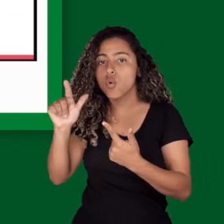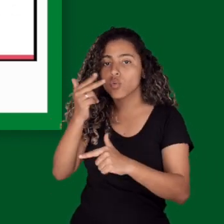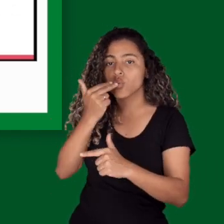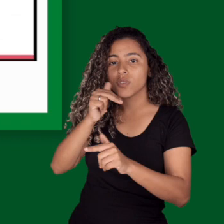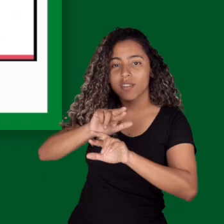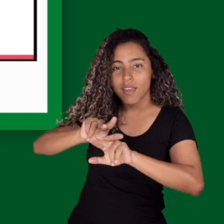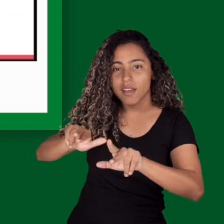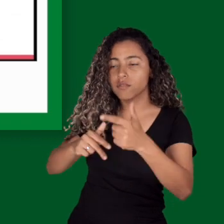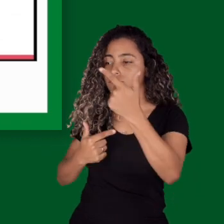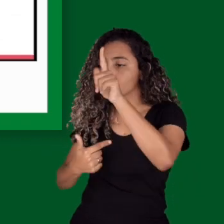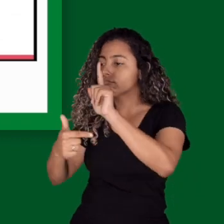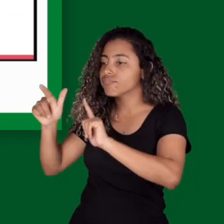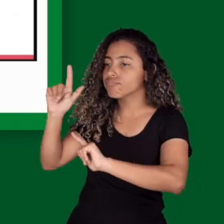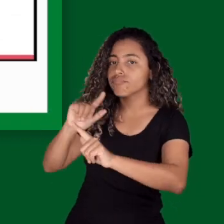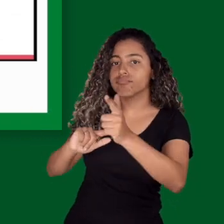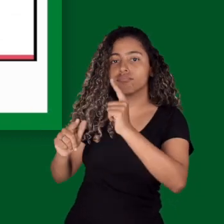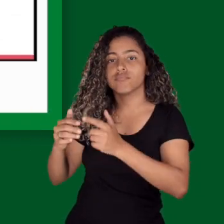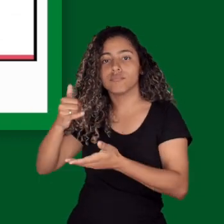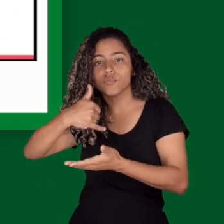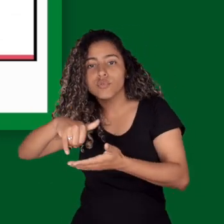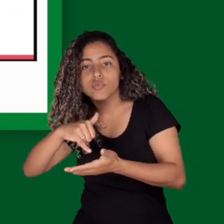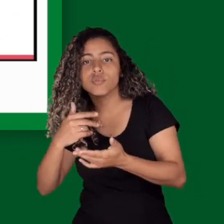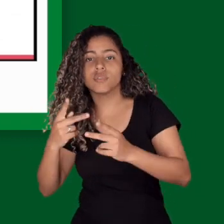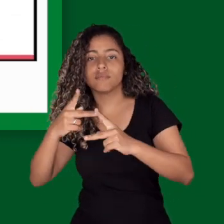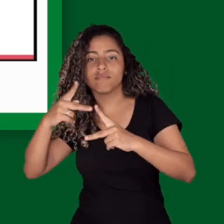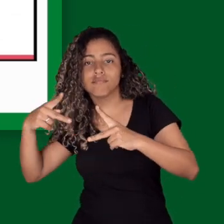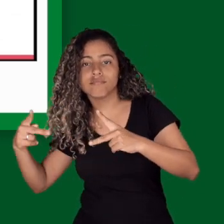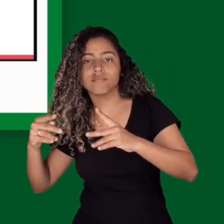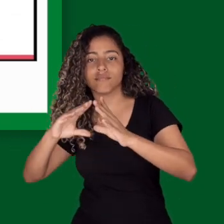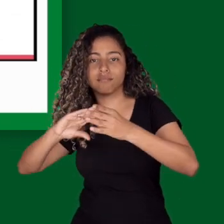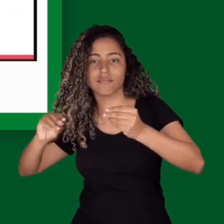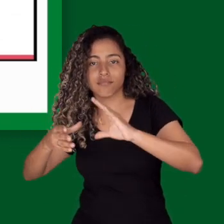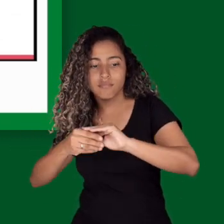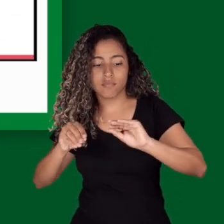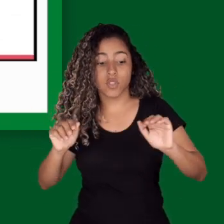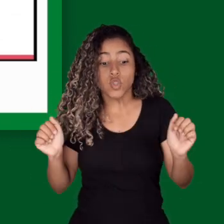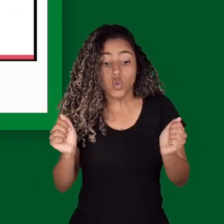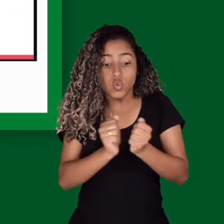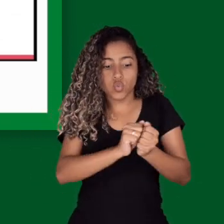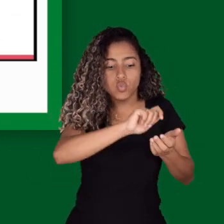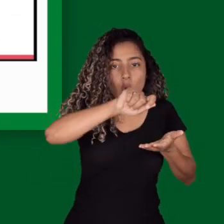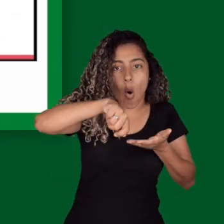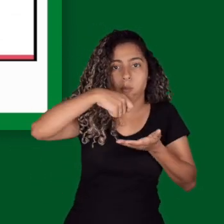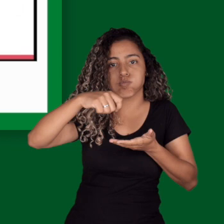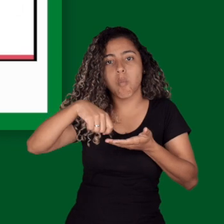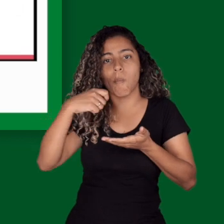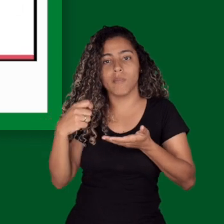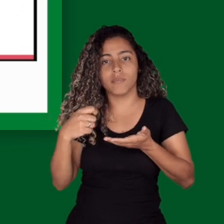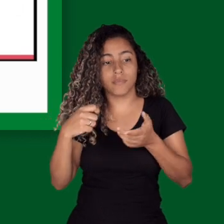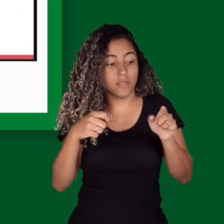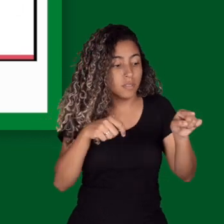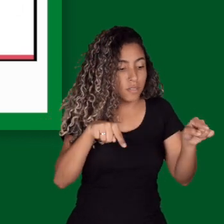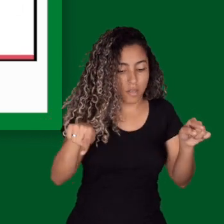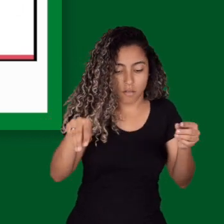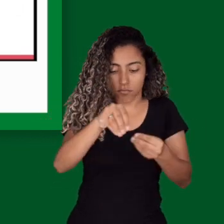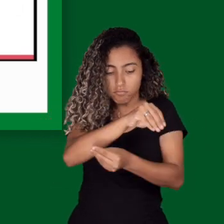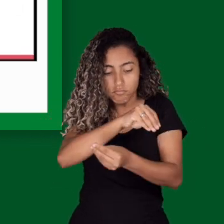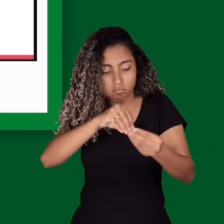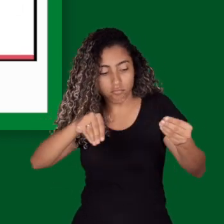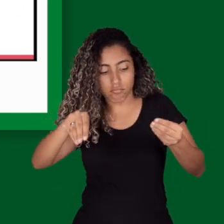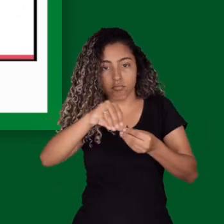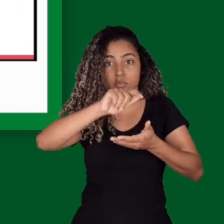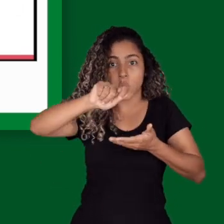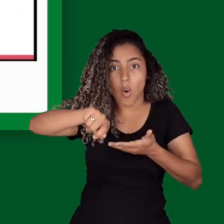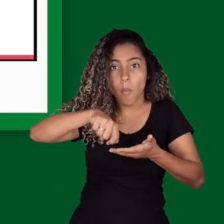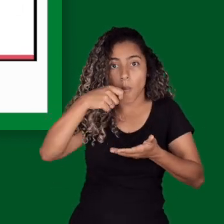outros nutrientes, a gordura, a proteína e as fibras. Porque fazendo essa combinação, a gente consegue fazer com